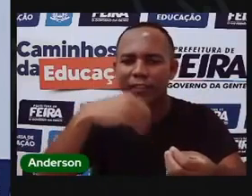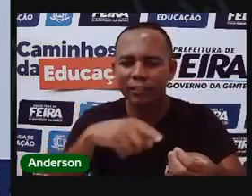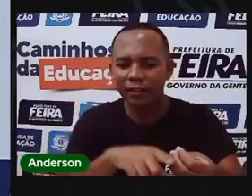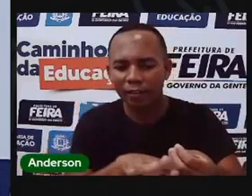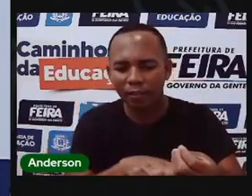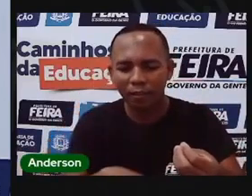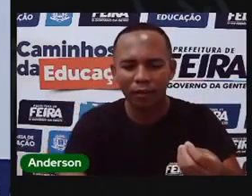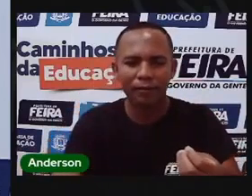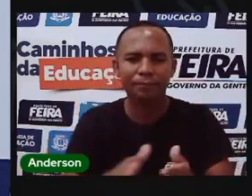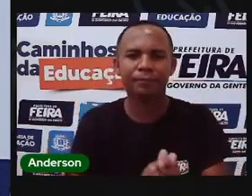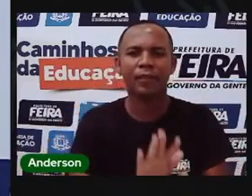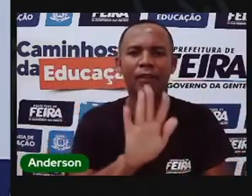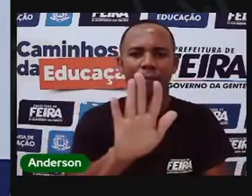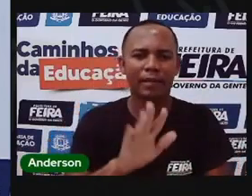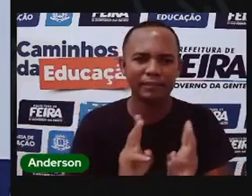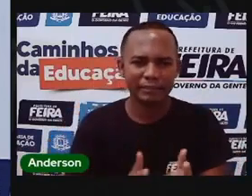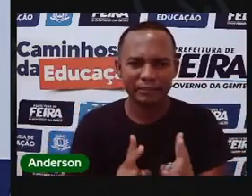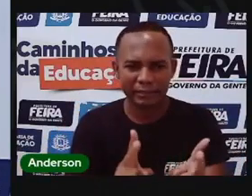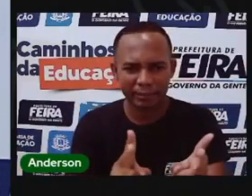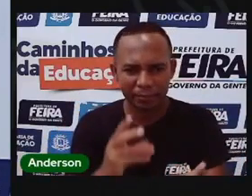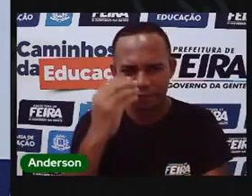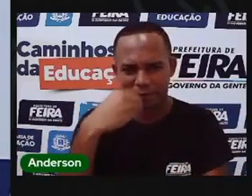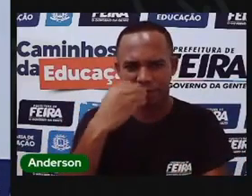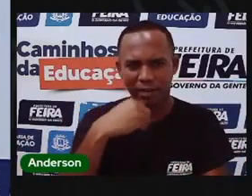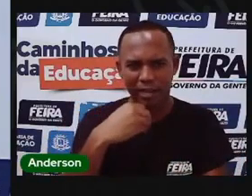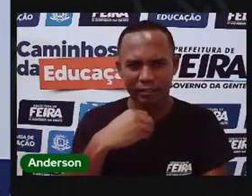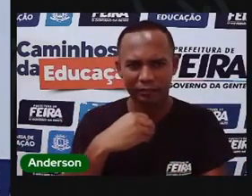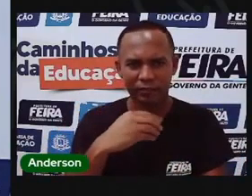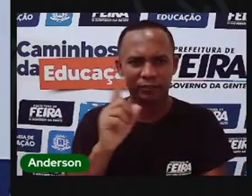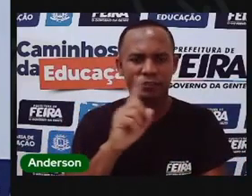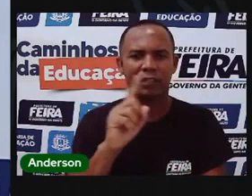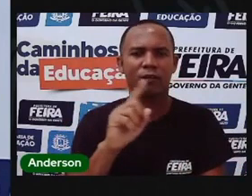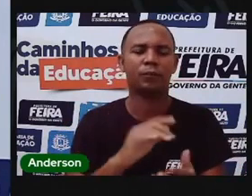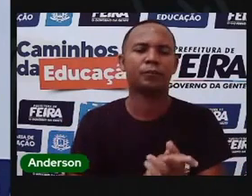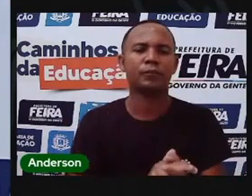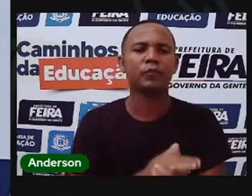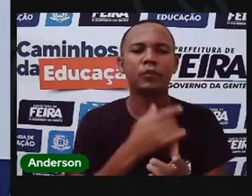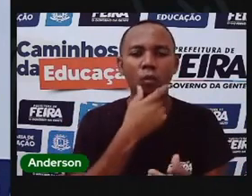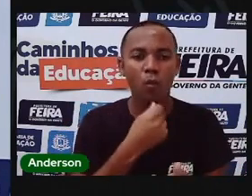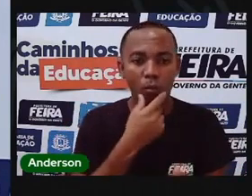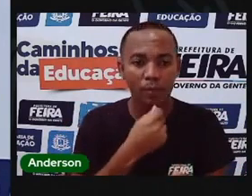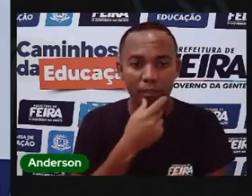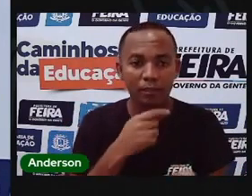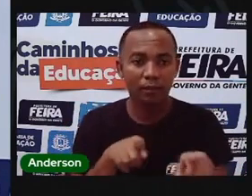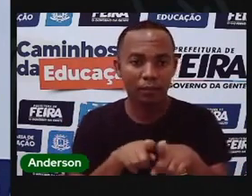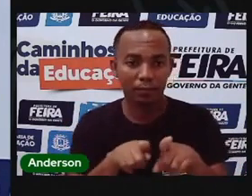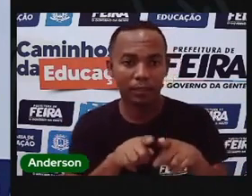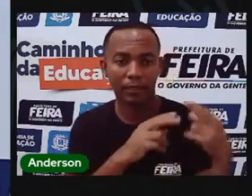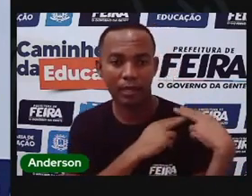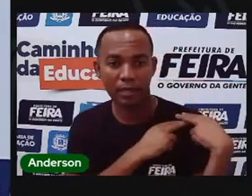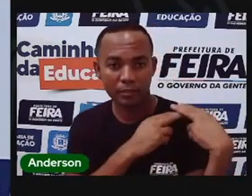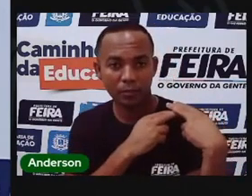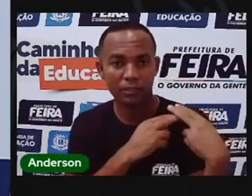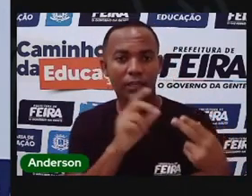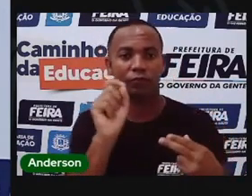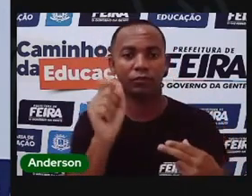Mas nem sempre esse empobrecimento ele é causado só pela chuva. Tá? O homem também é responsável por isso, quando ele